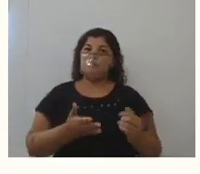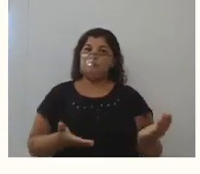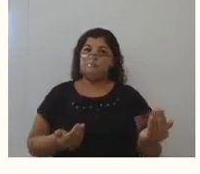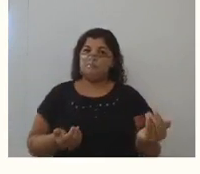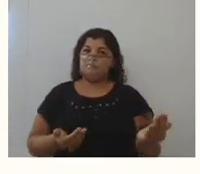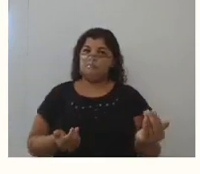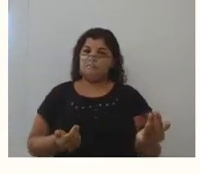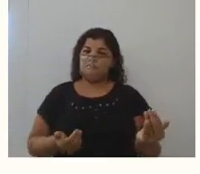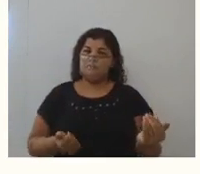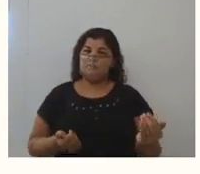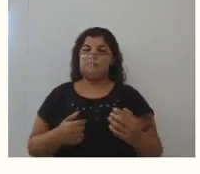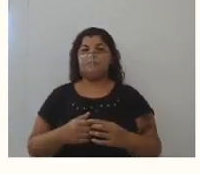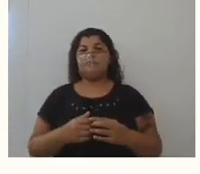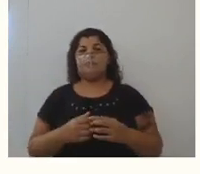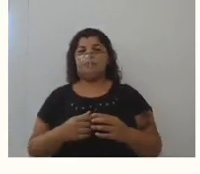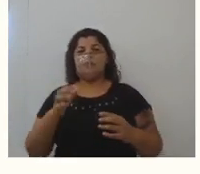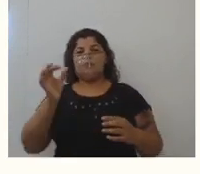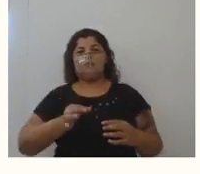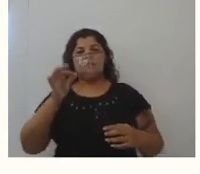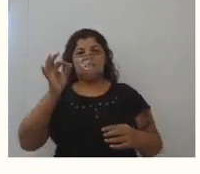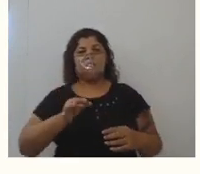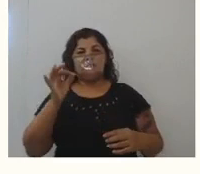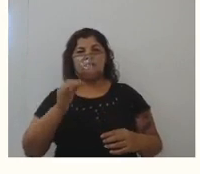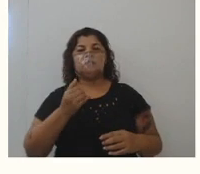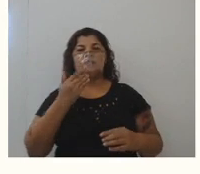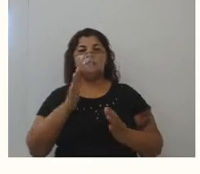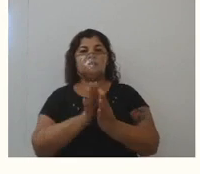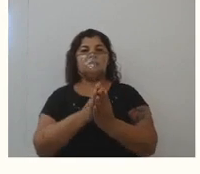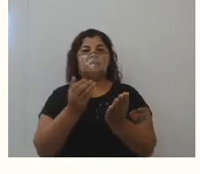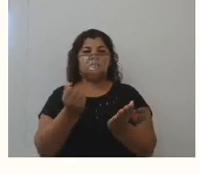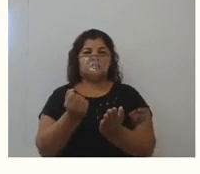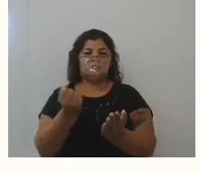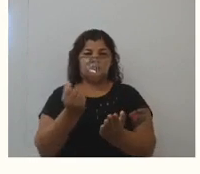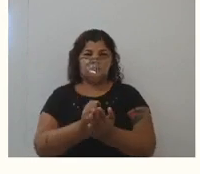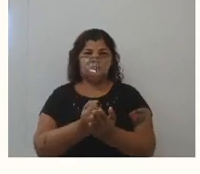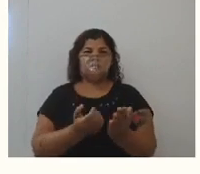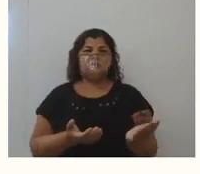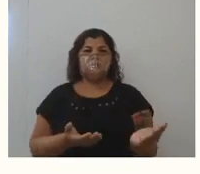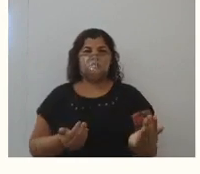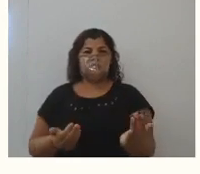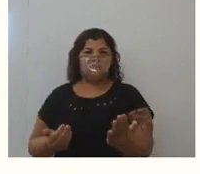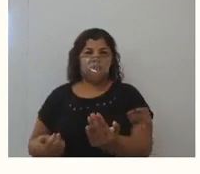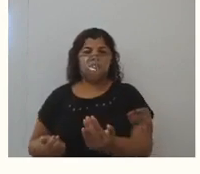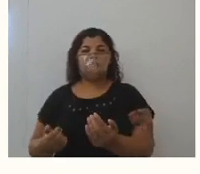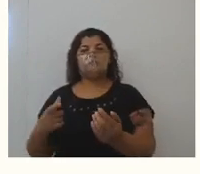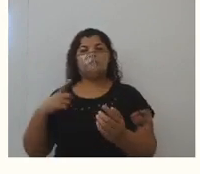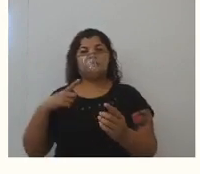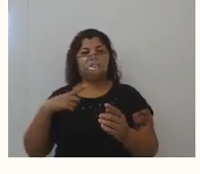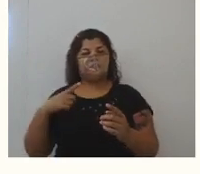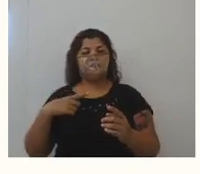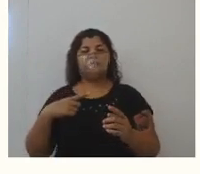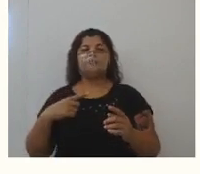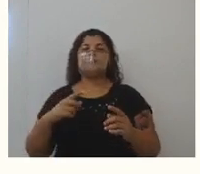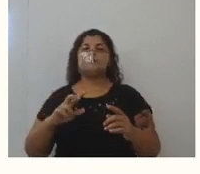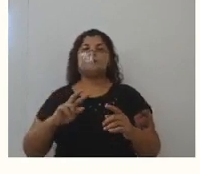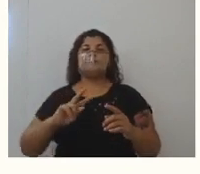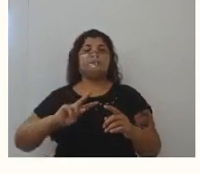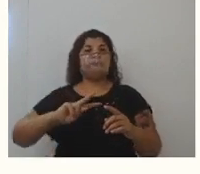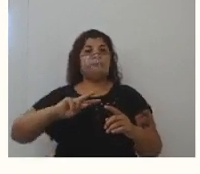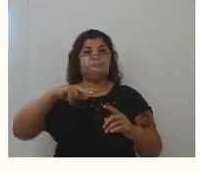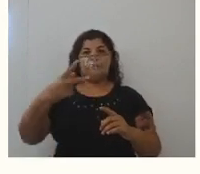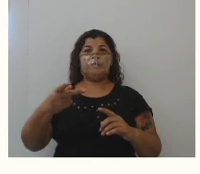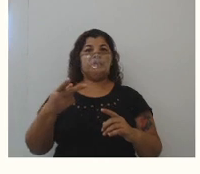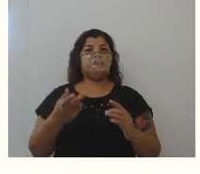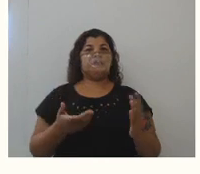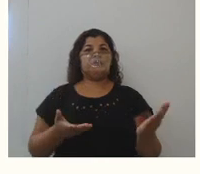fala em porcentagem de jovens trabalhadores sem carteira assinada, certo? A gente percebe que mais da metade